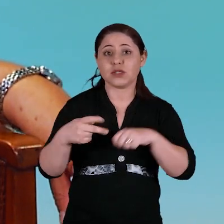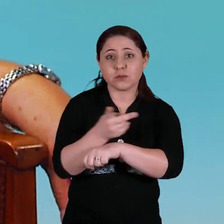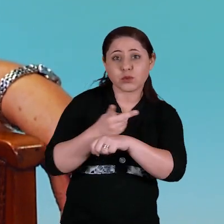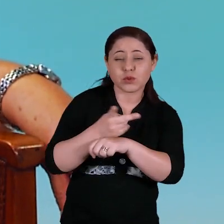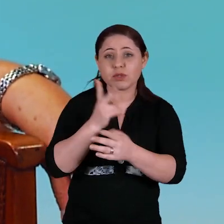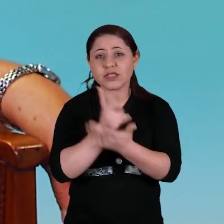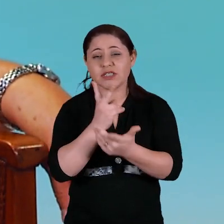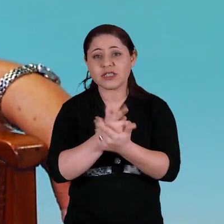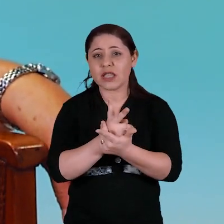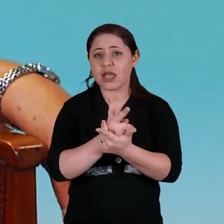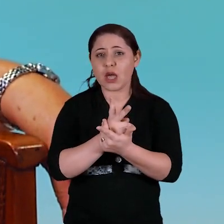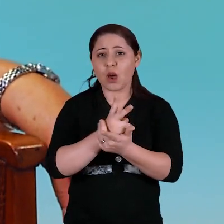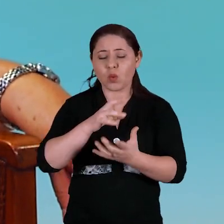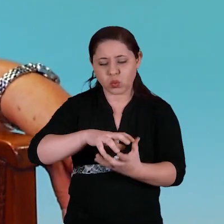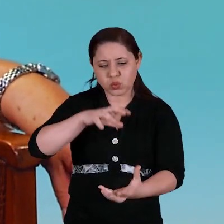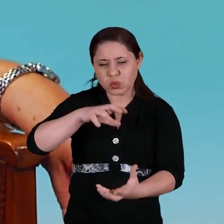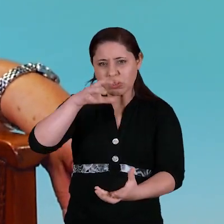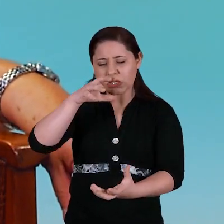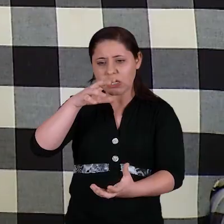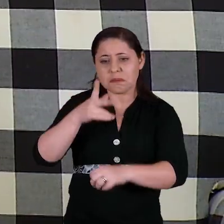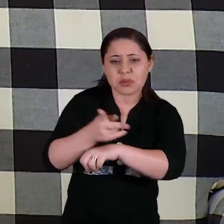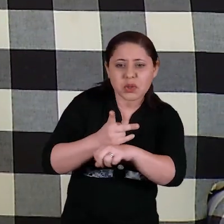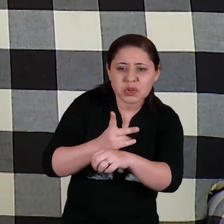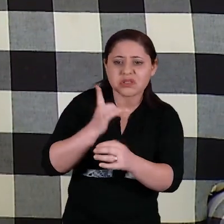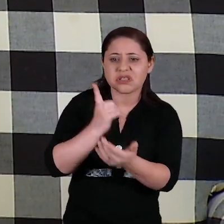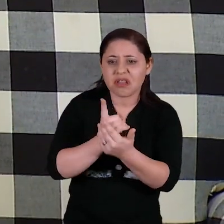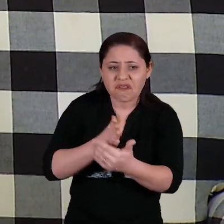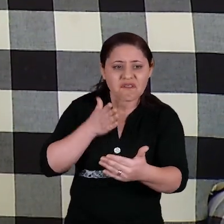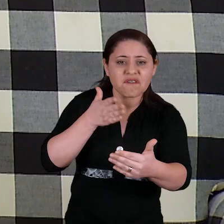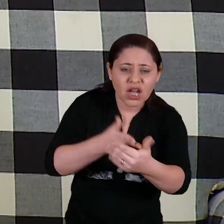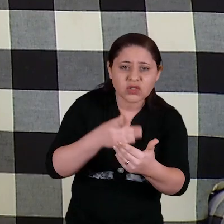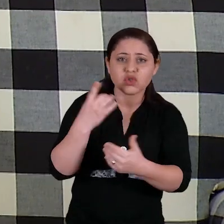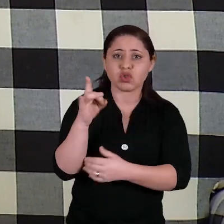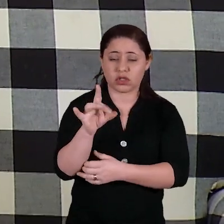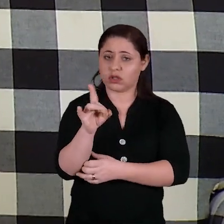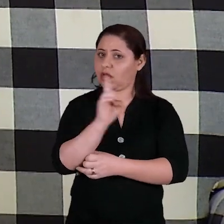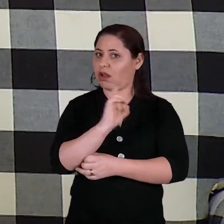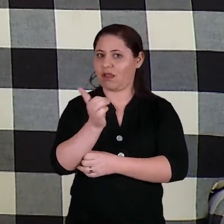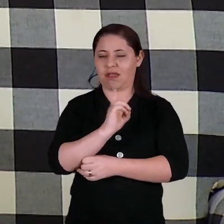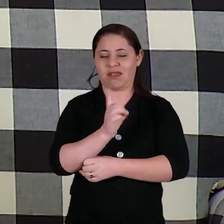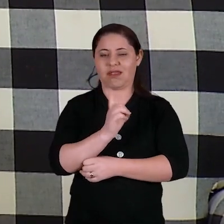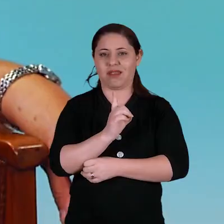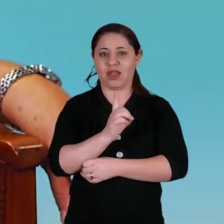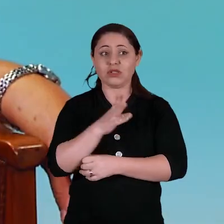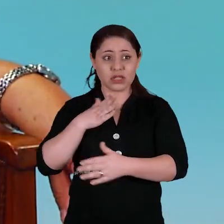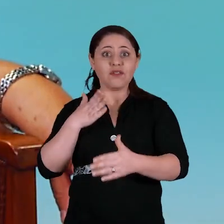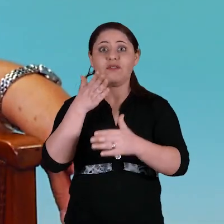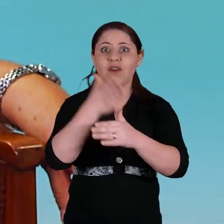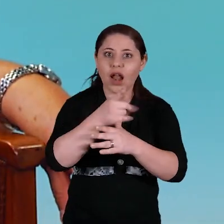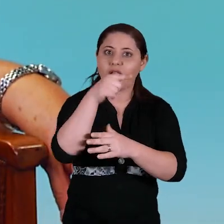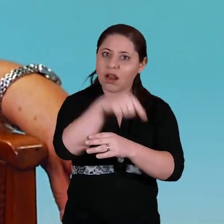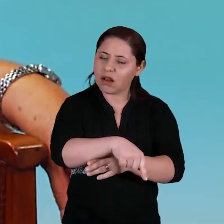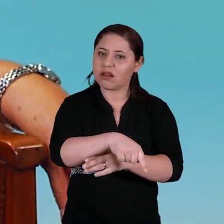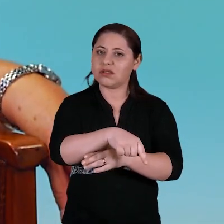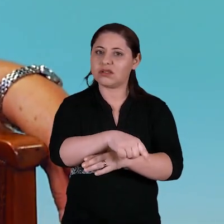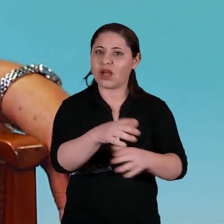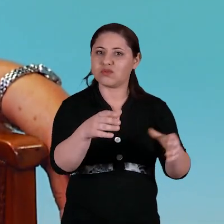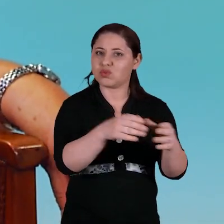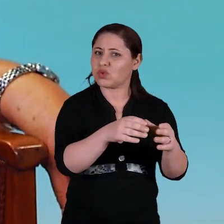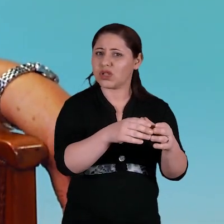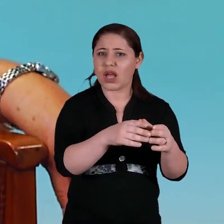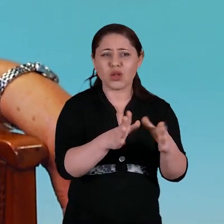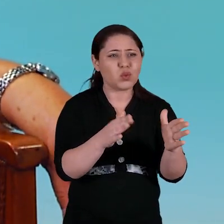ativa. O idoso ele não vai sozinho. Ele não chega lá. Se ele vai lá numa unidade, é porque ele está assim, no